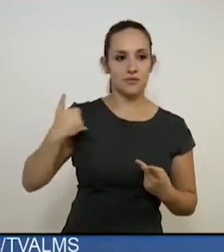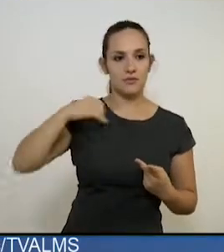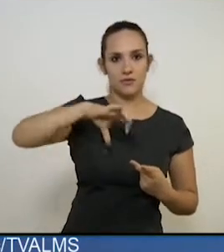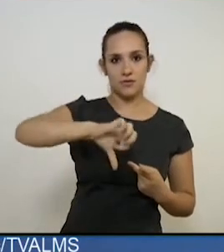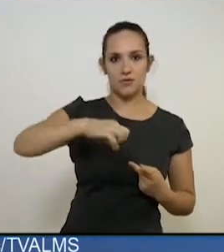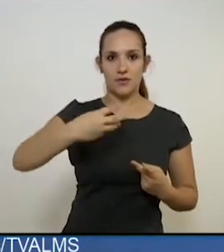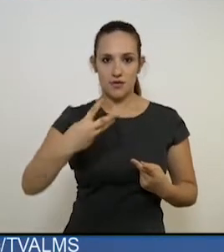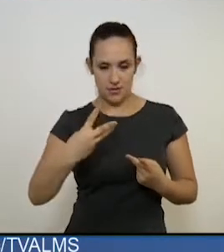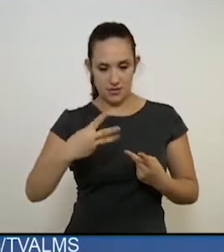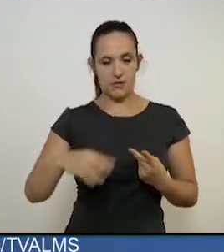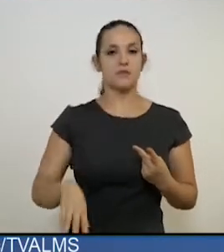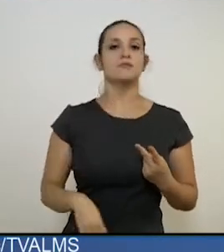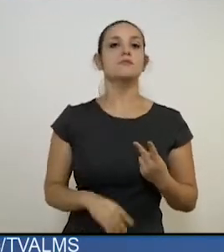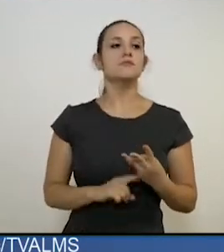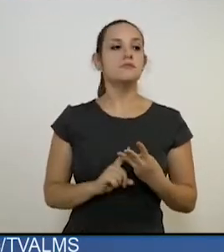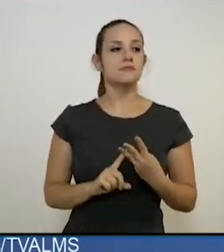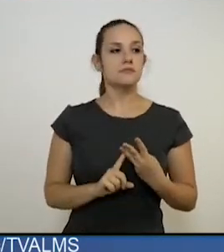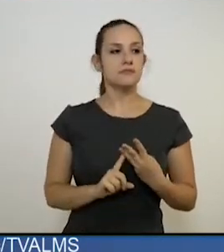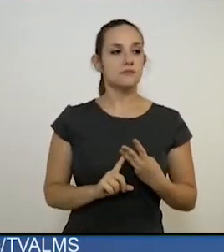anos.